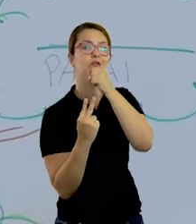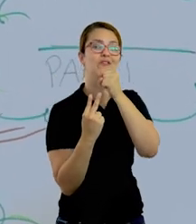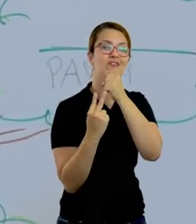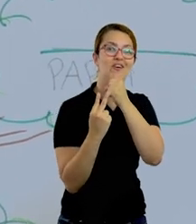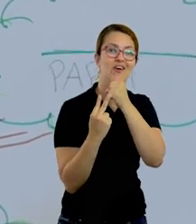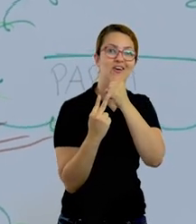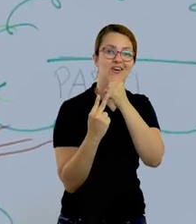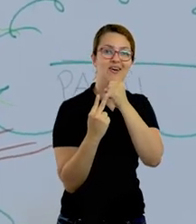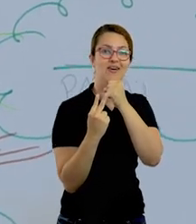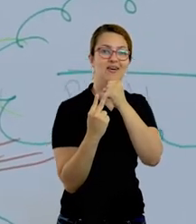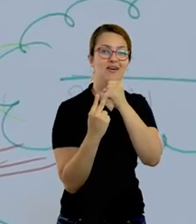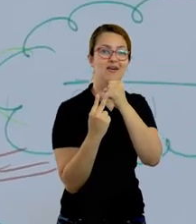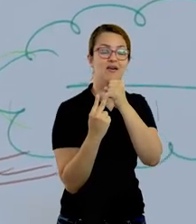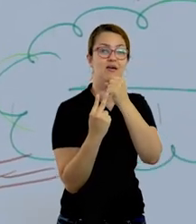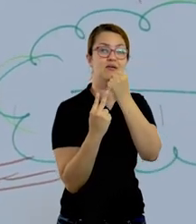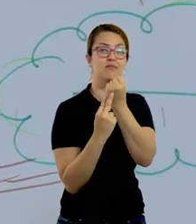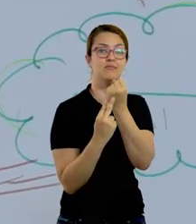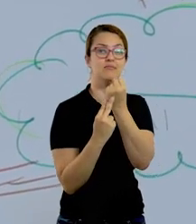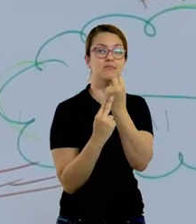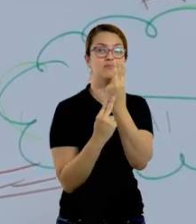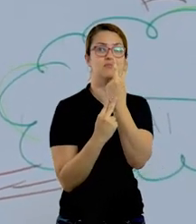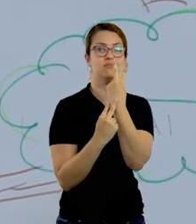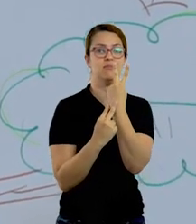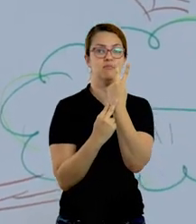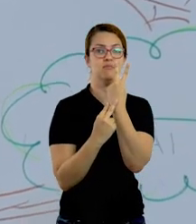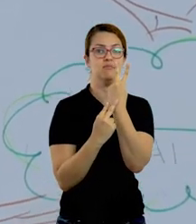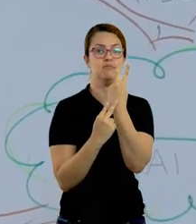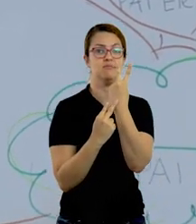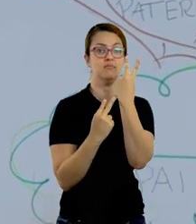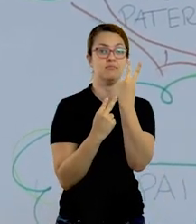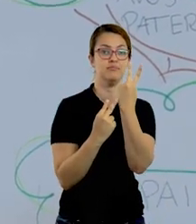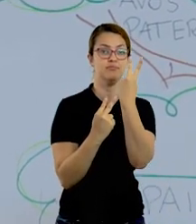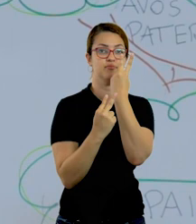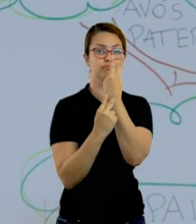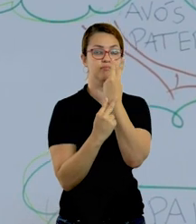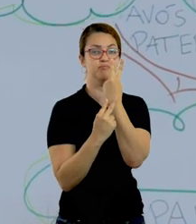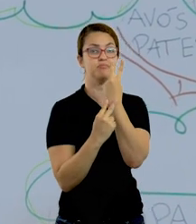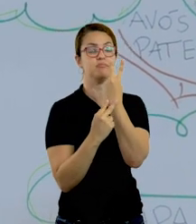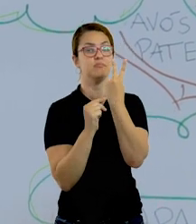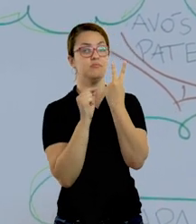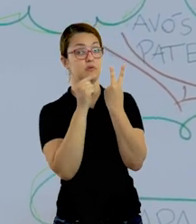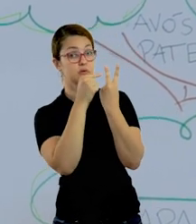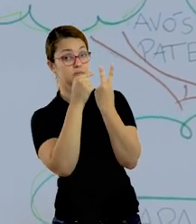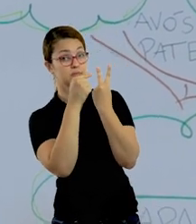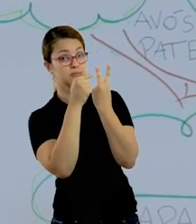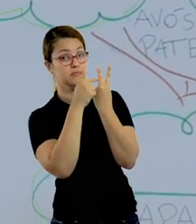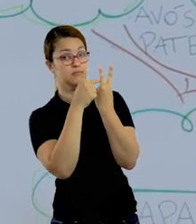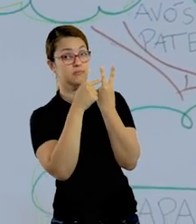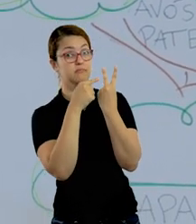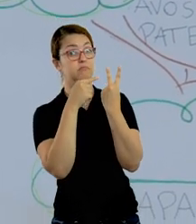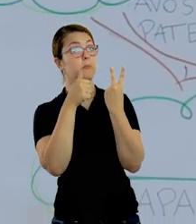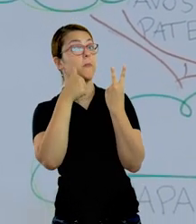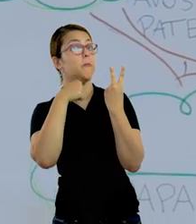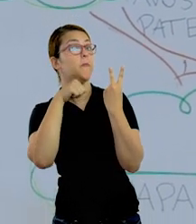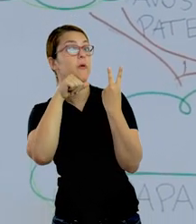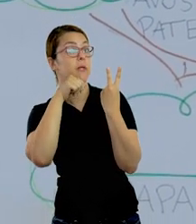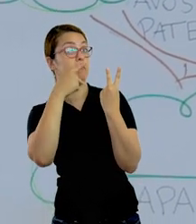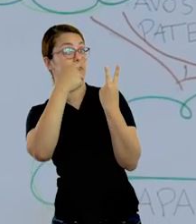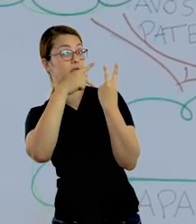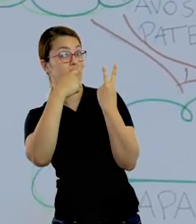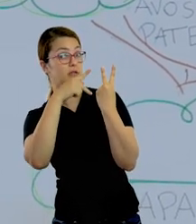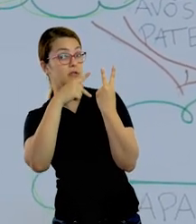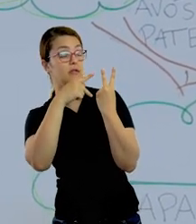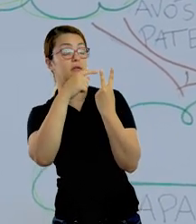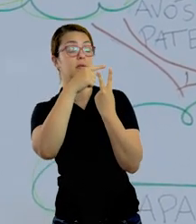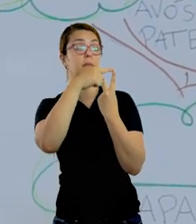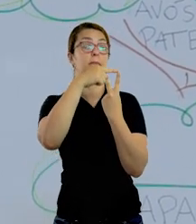avô. Em cima da sua avó, você vai desenhar mais uma árvore, porém com duas linhas, pois representa a mãe da sua